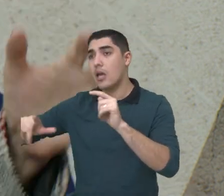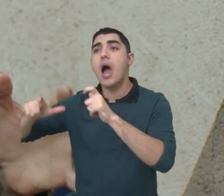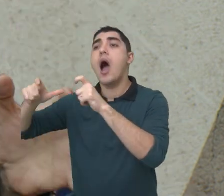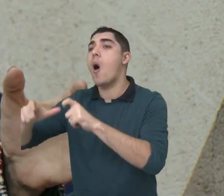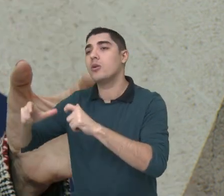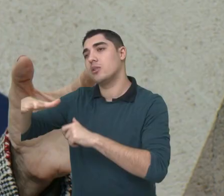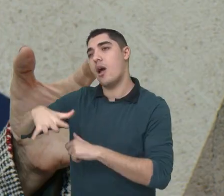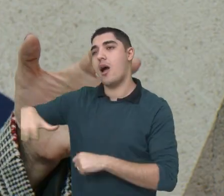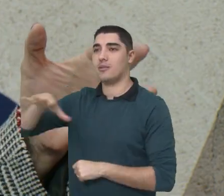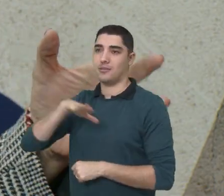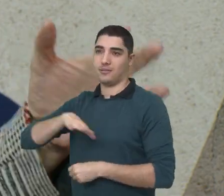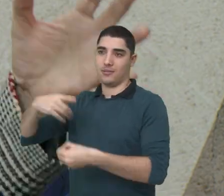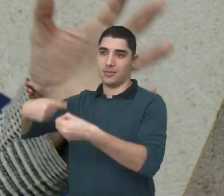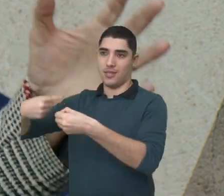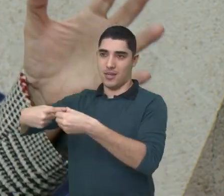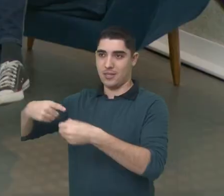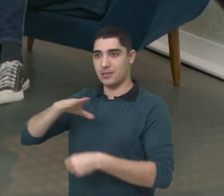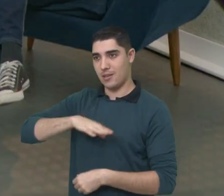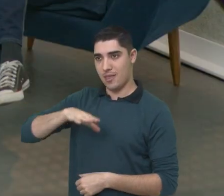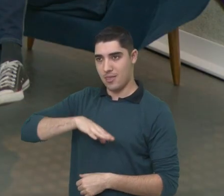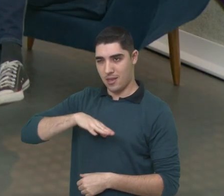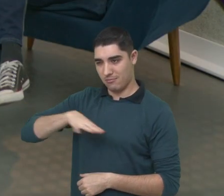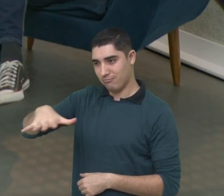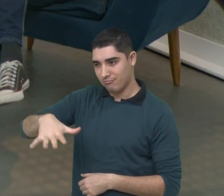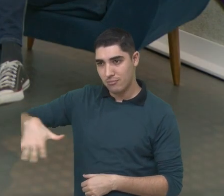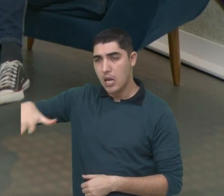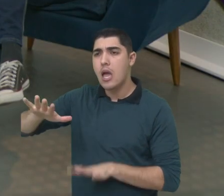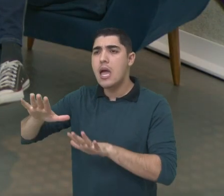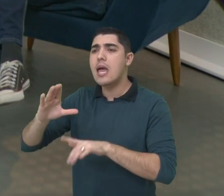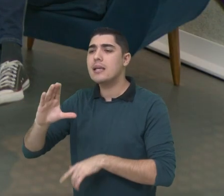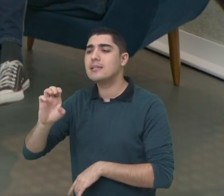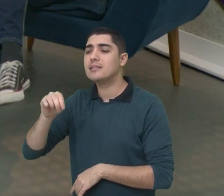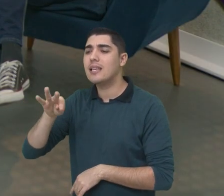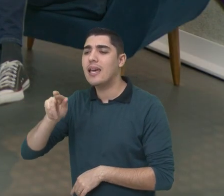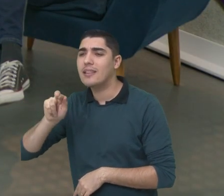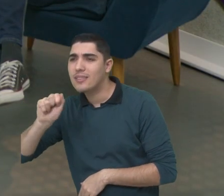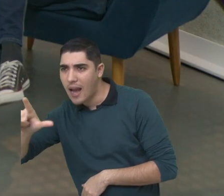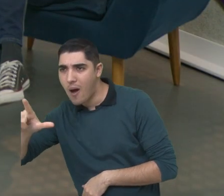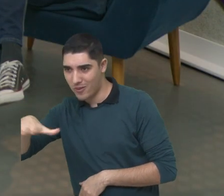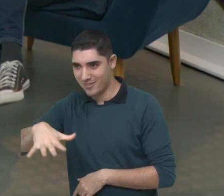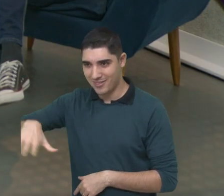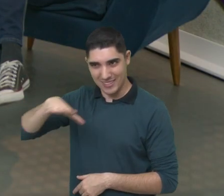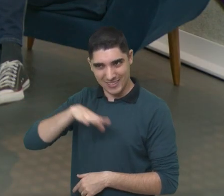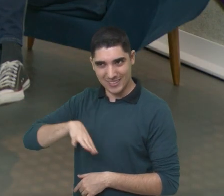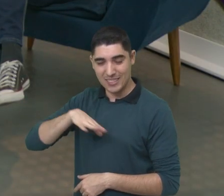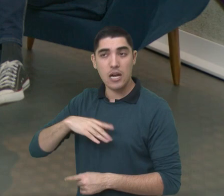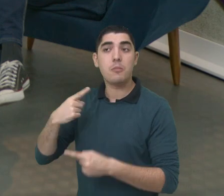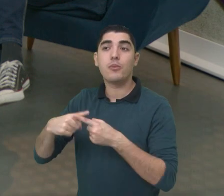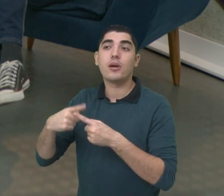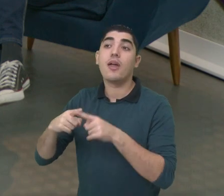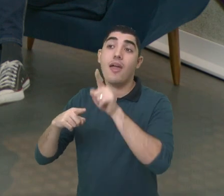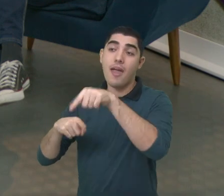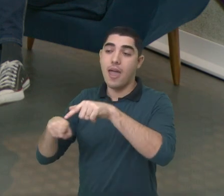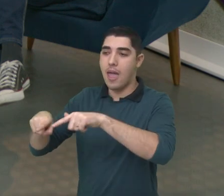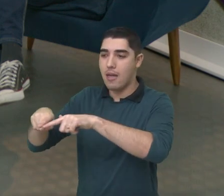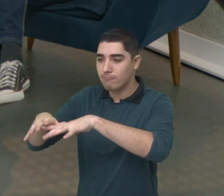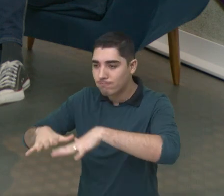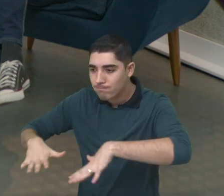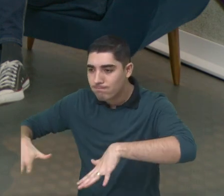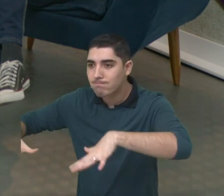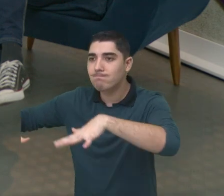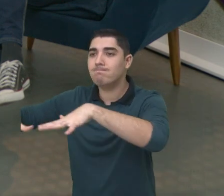ala central. Tá? Mais na ala central. Eu digo a ala central, ela abrange um